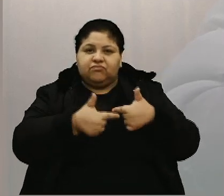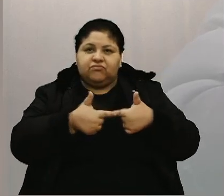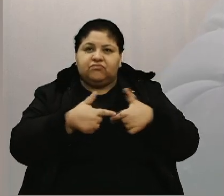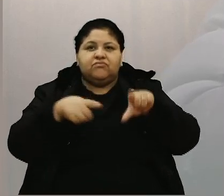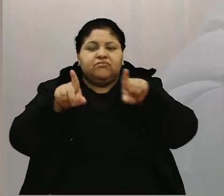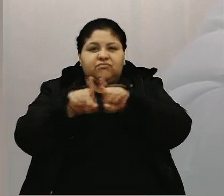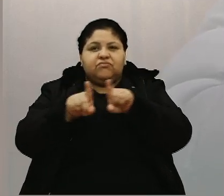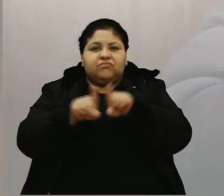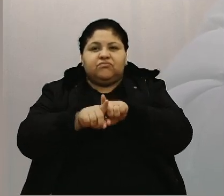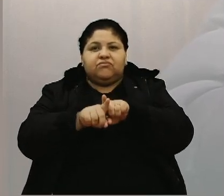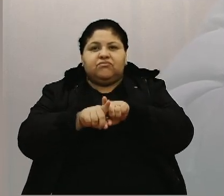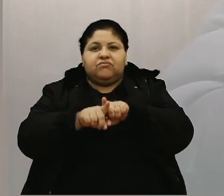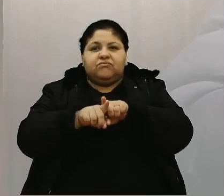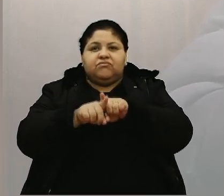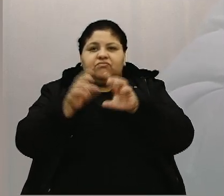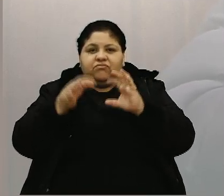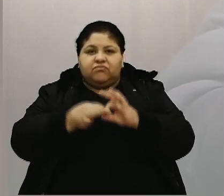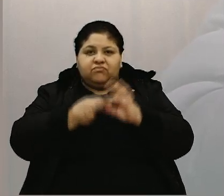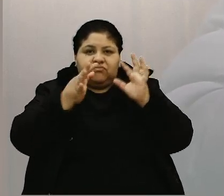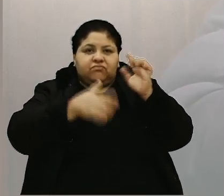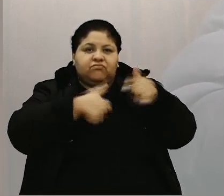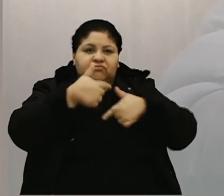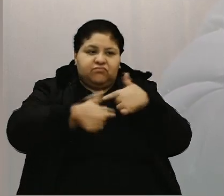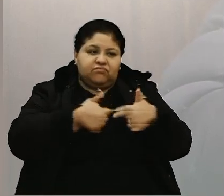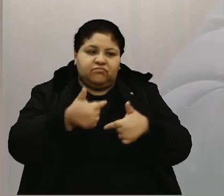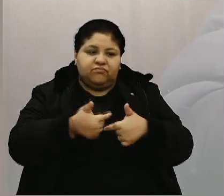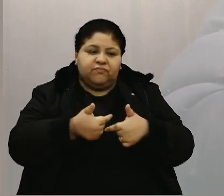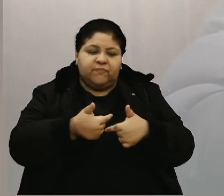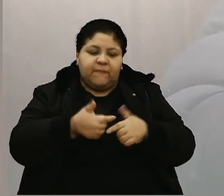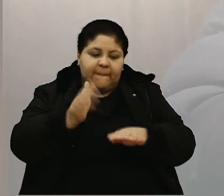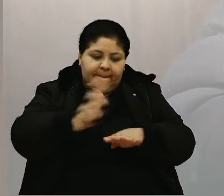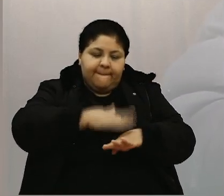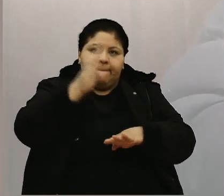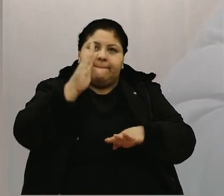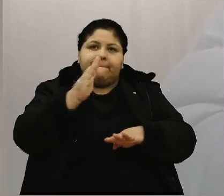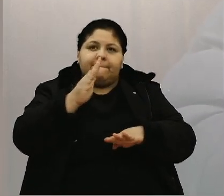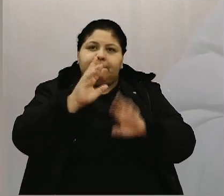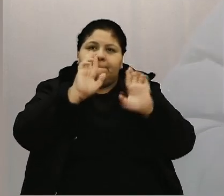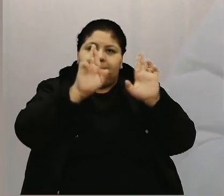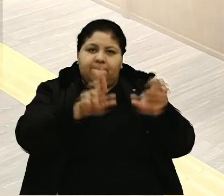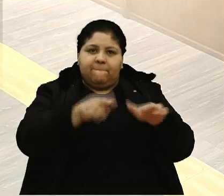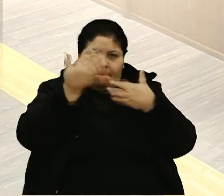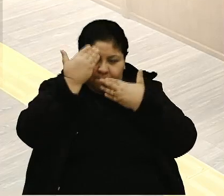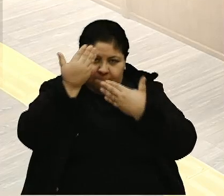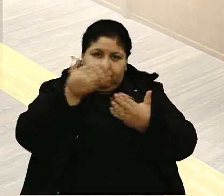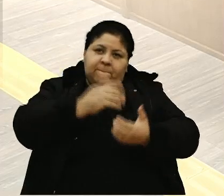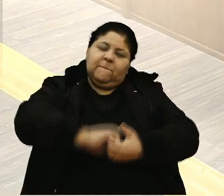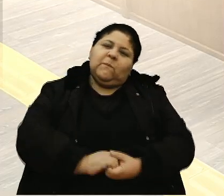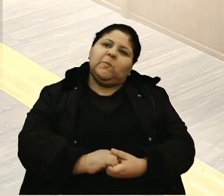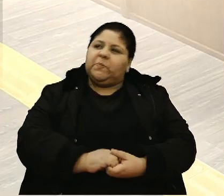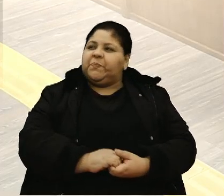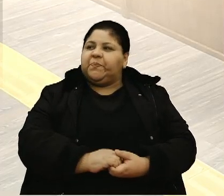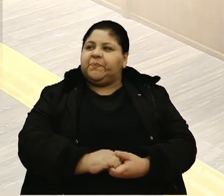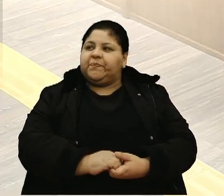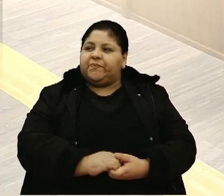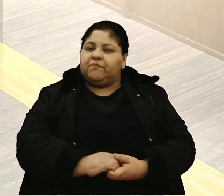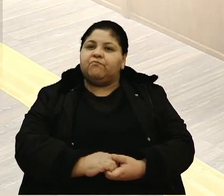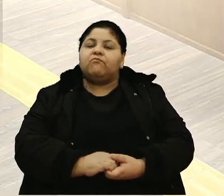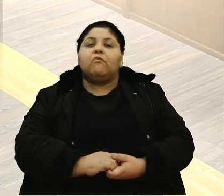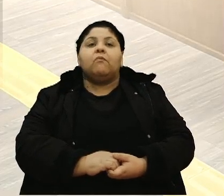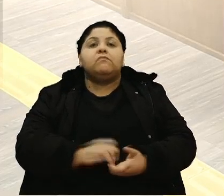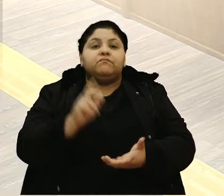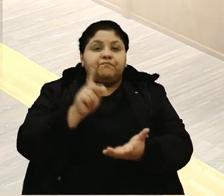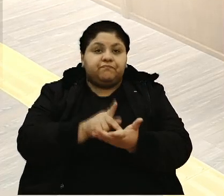também por se dispor, por trabalhar mais ainda na nossa região. Muito obrigado. Obrigado, Renato. E é exatamente